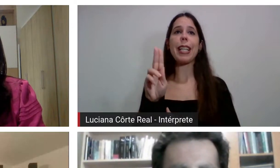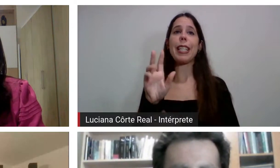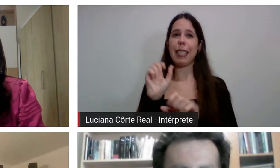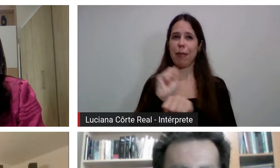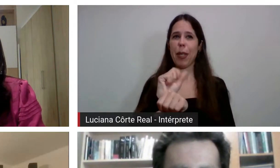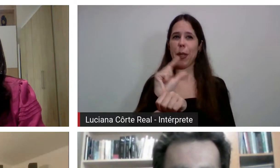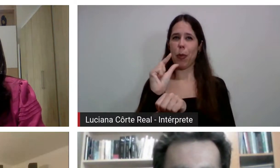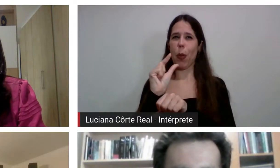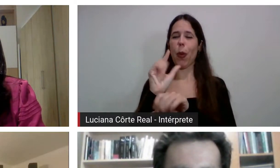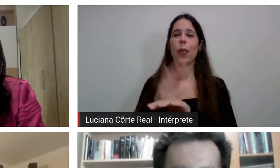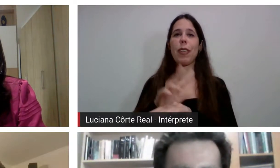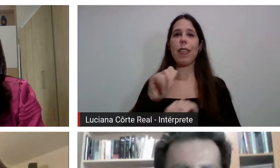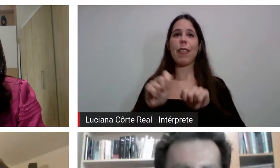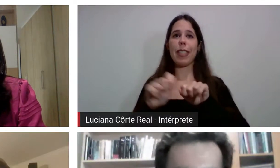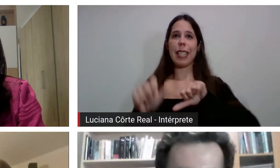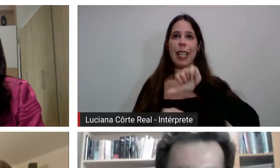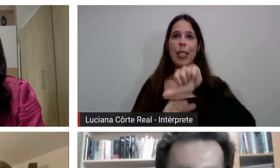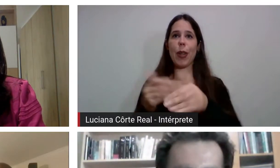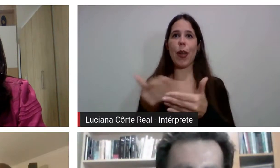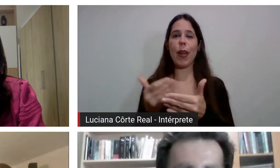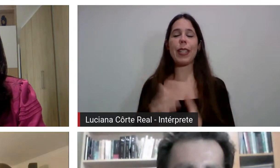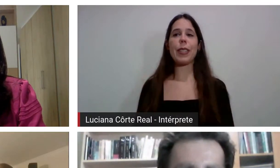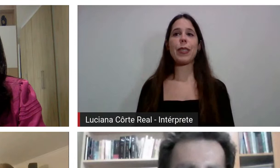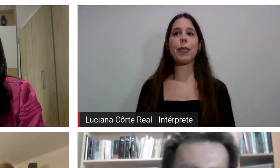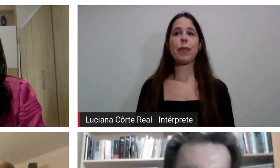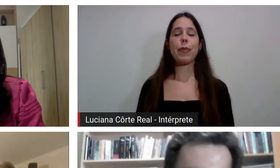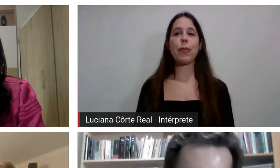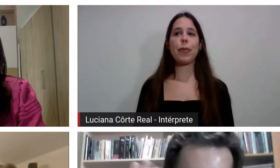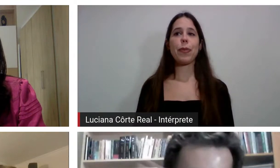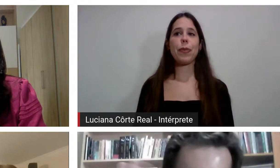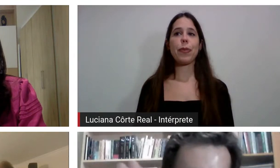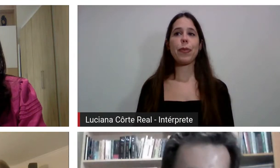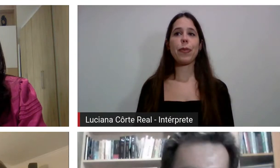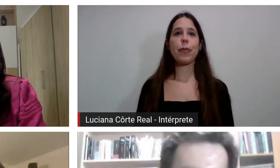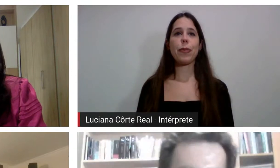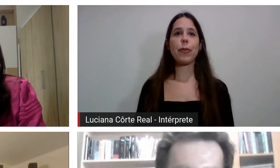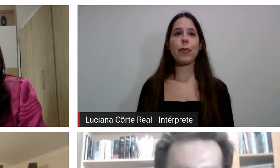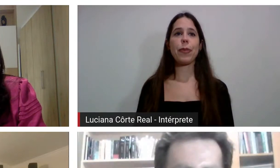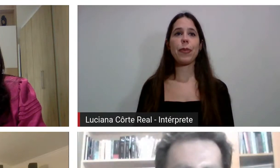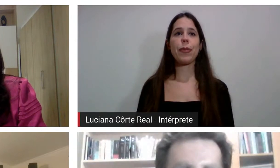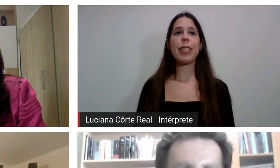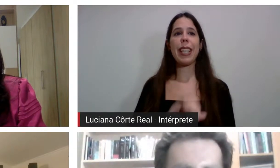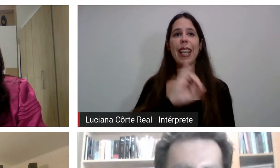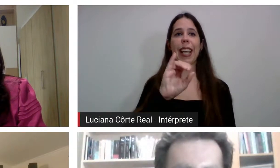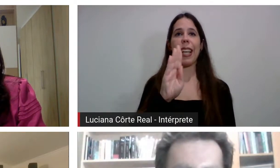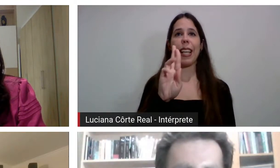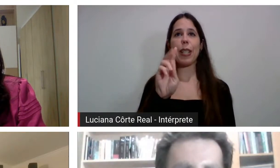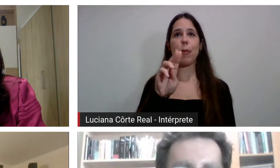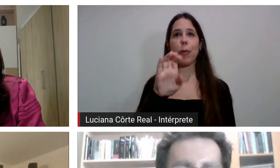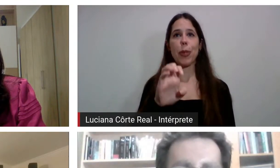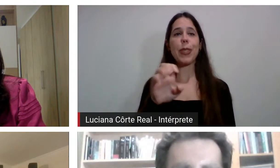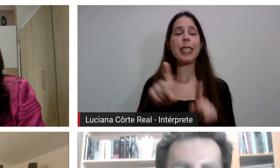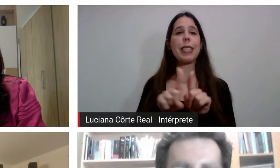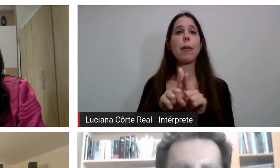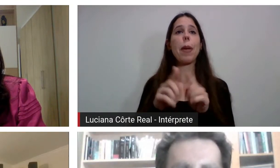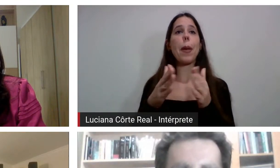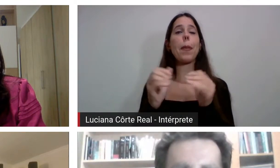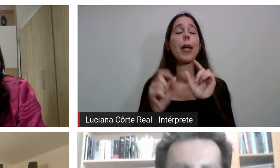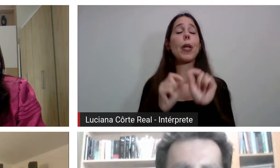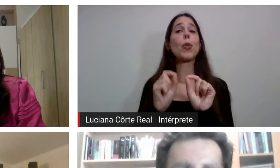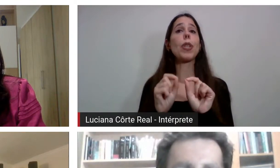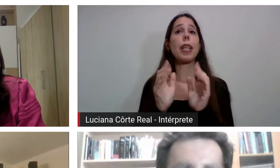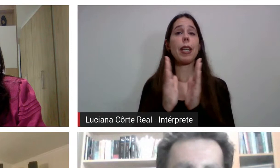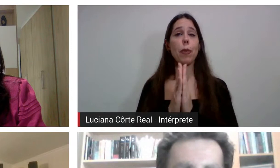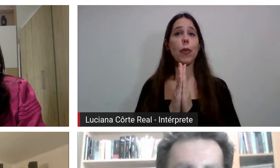vamos já fazer essa operação aqui. Bruce. Hi, Bruce. E também peço que a equipe coloque